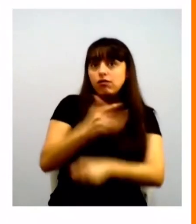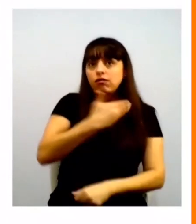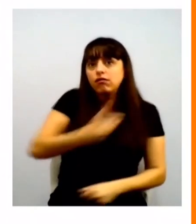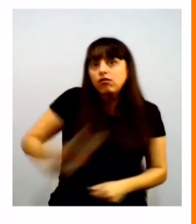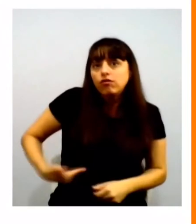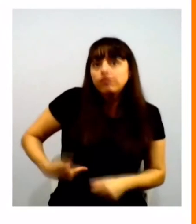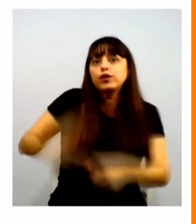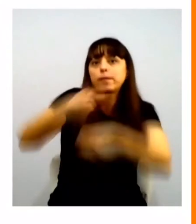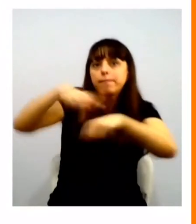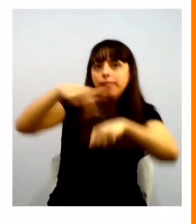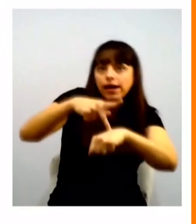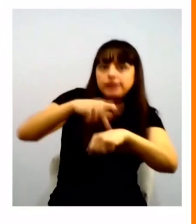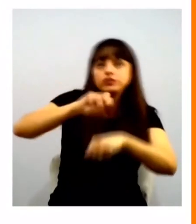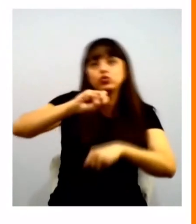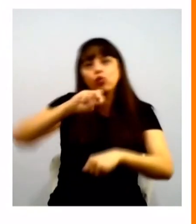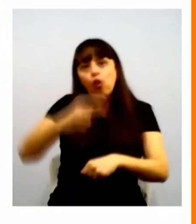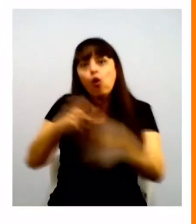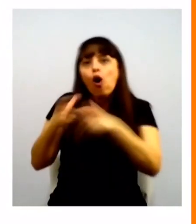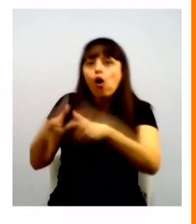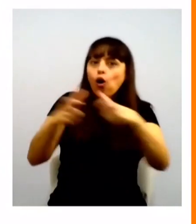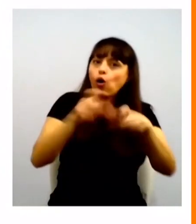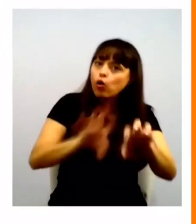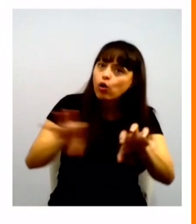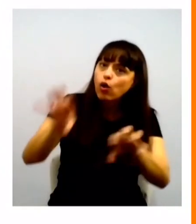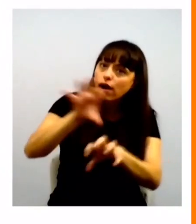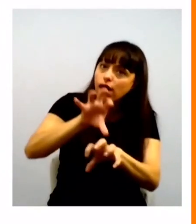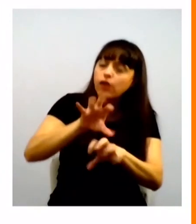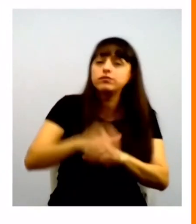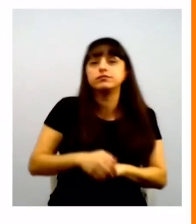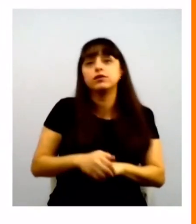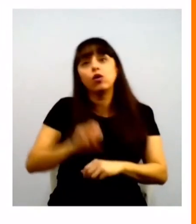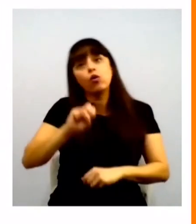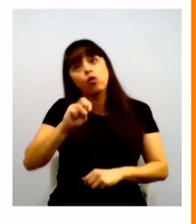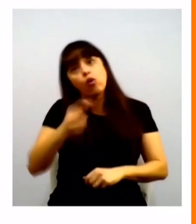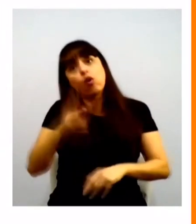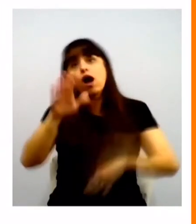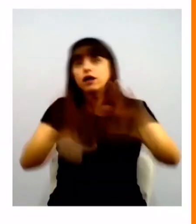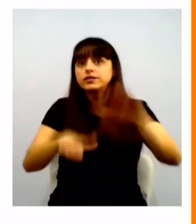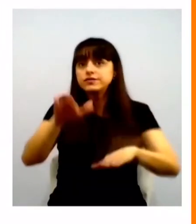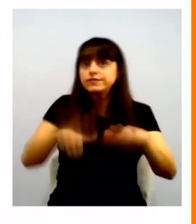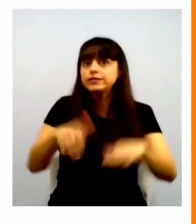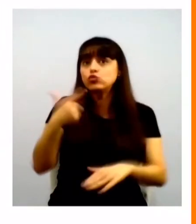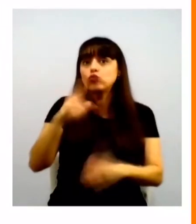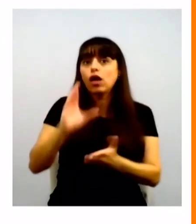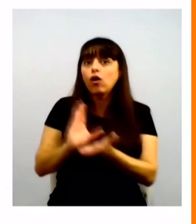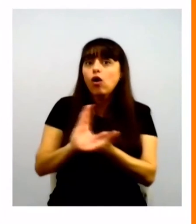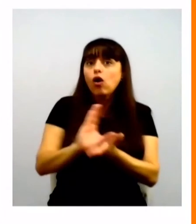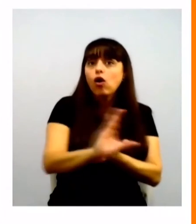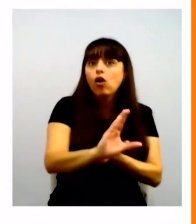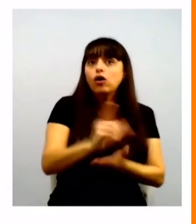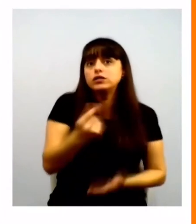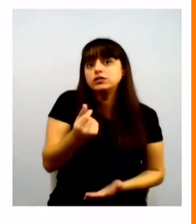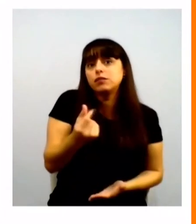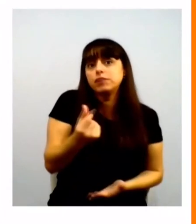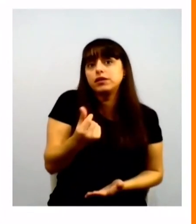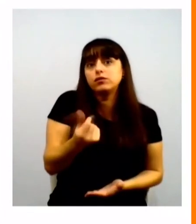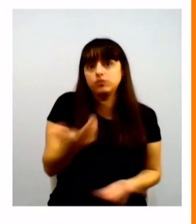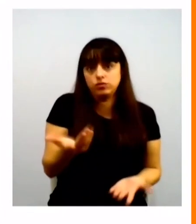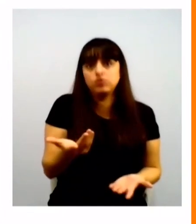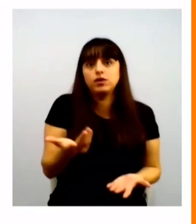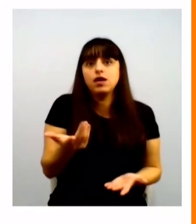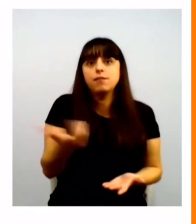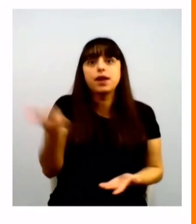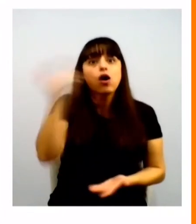Na prática, muitas vezes falta orçamento. O que poderia ser assegurado para a cultura para que